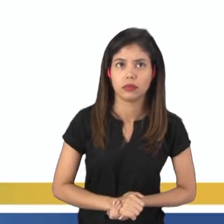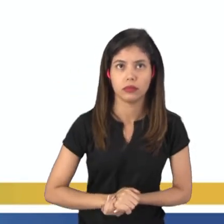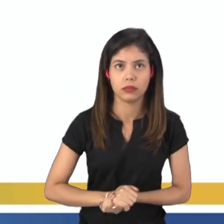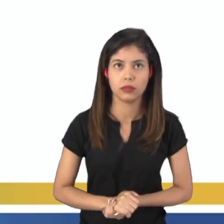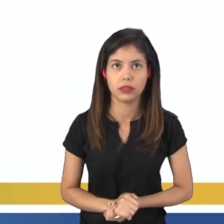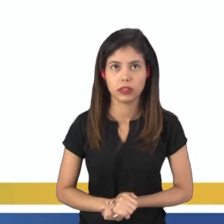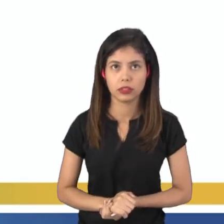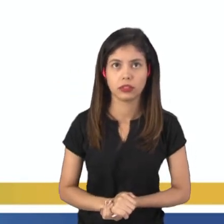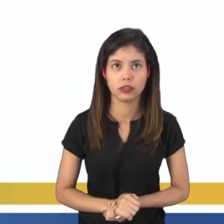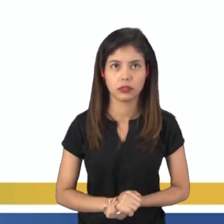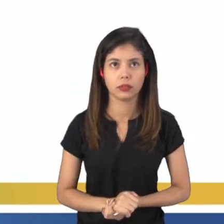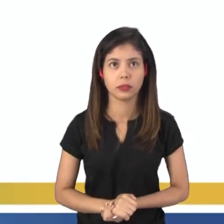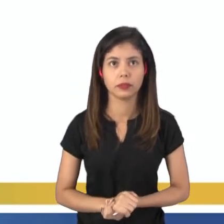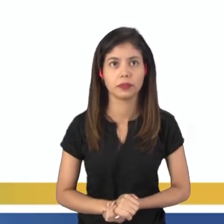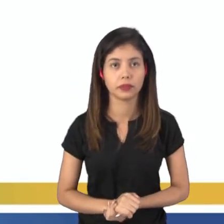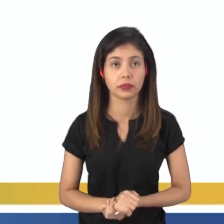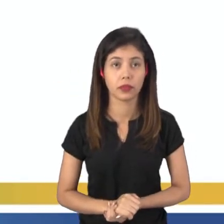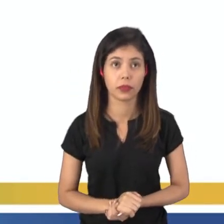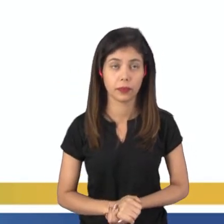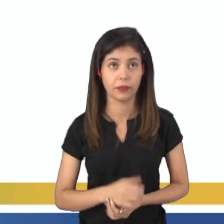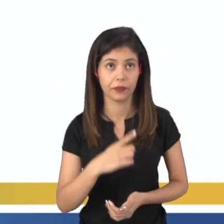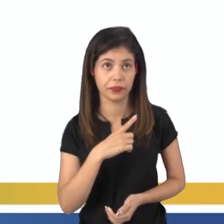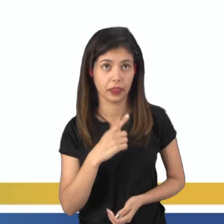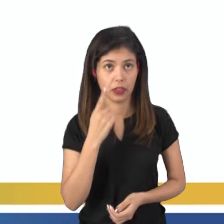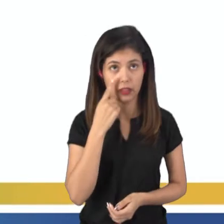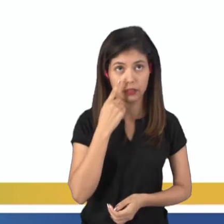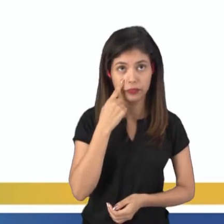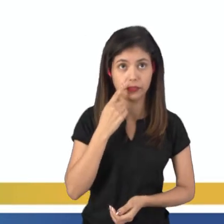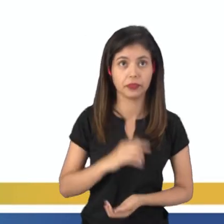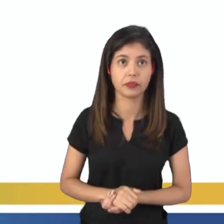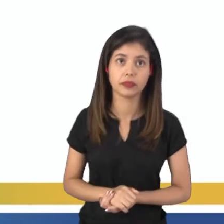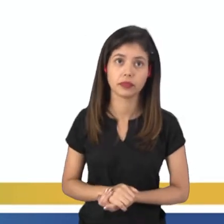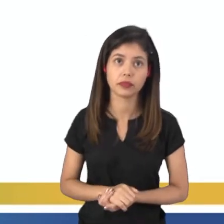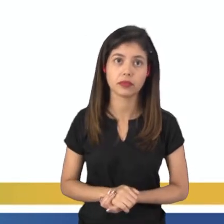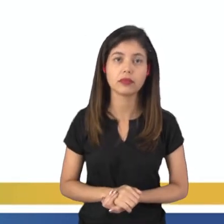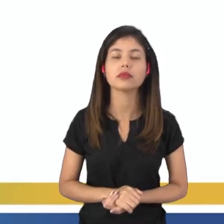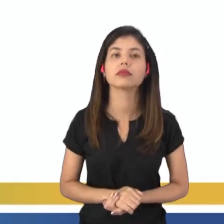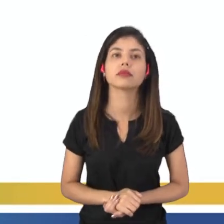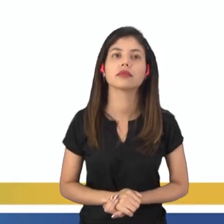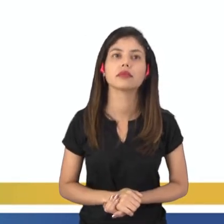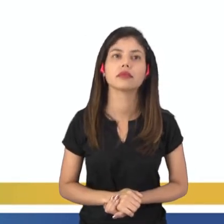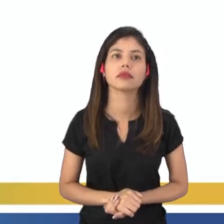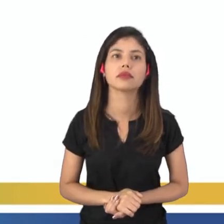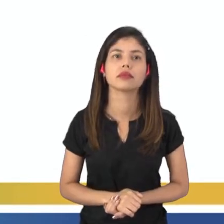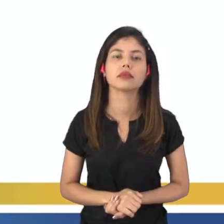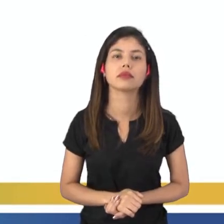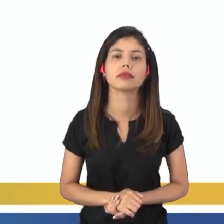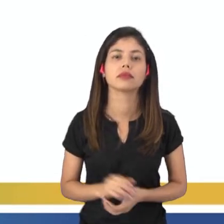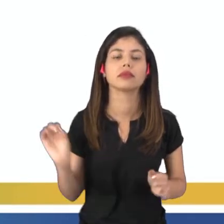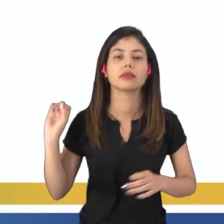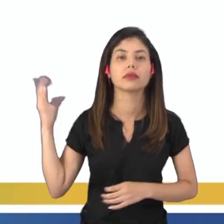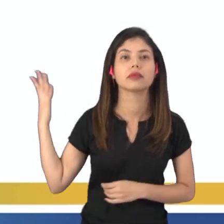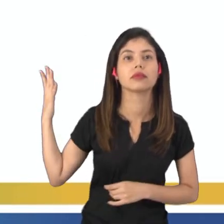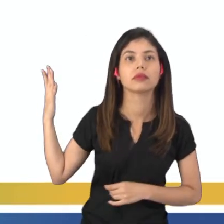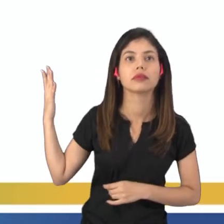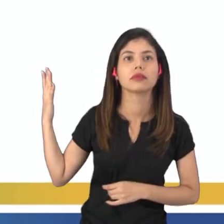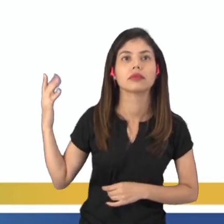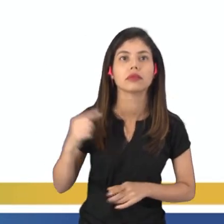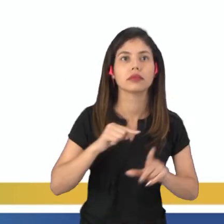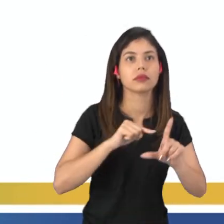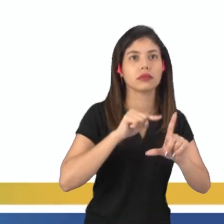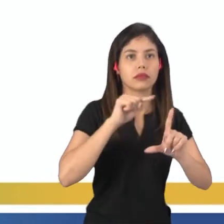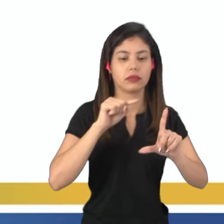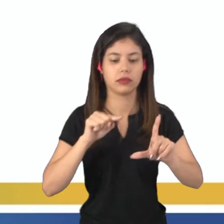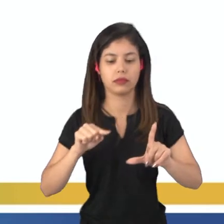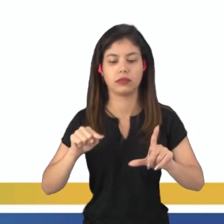queda? Muito bem, a queda, observa aí, olha, nós temos aí a queda acontecendo aí no declínio